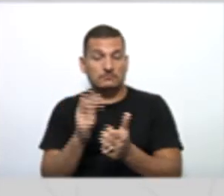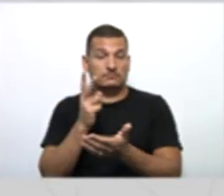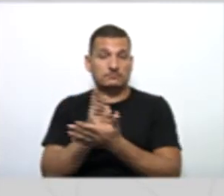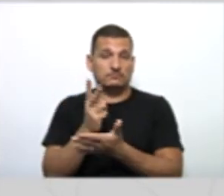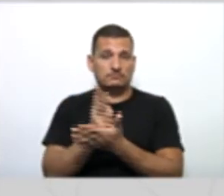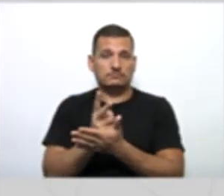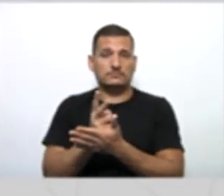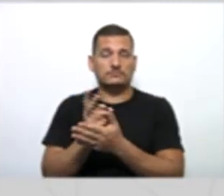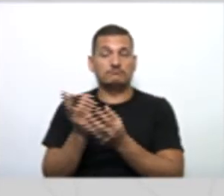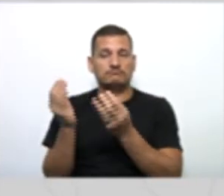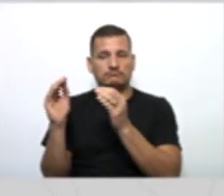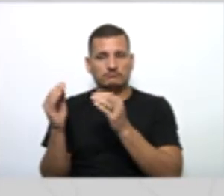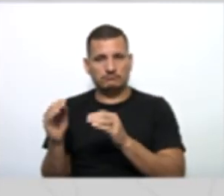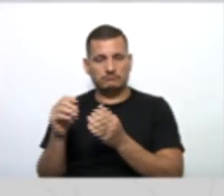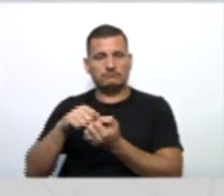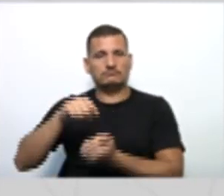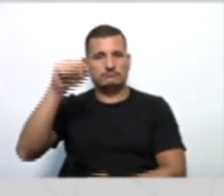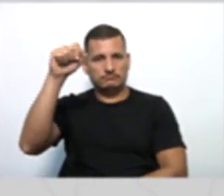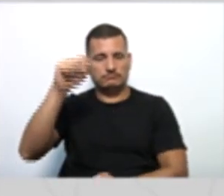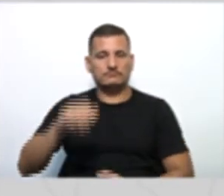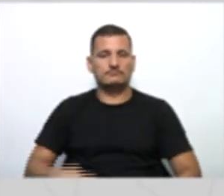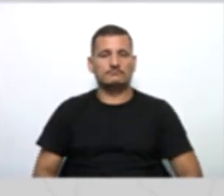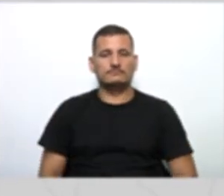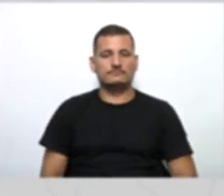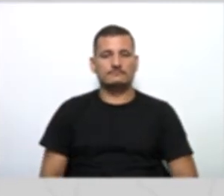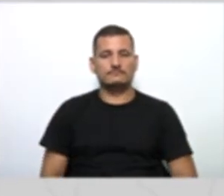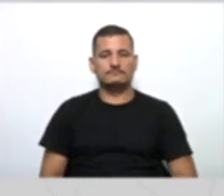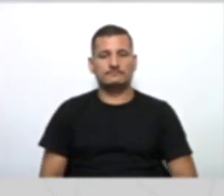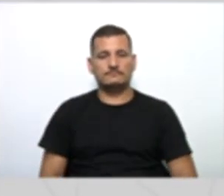a ser destacado no banner.